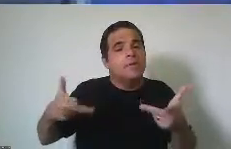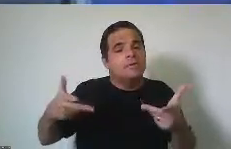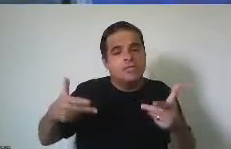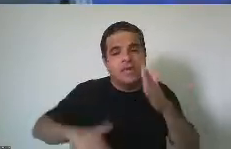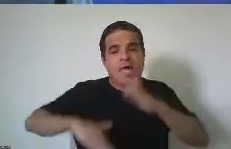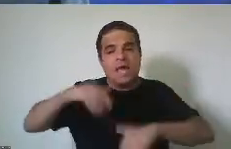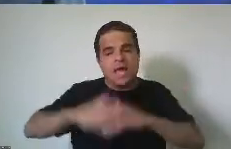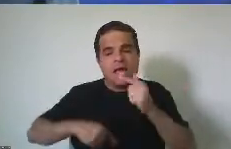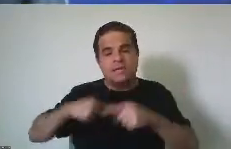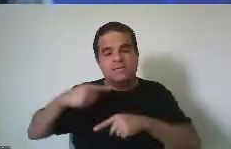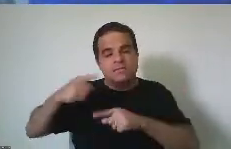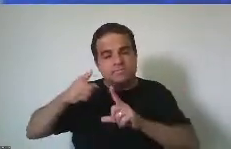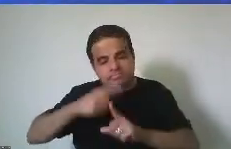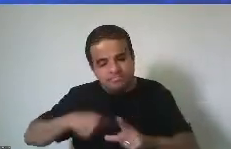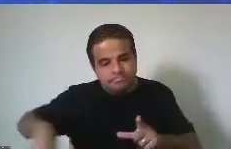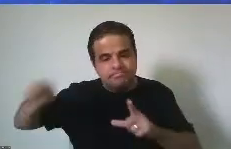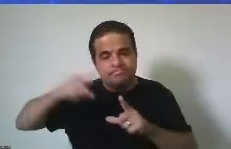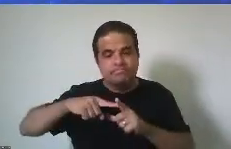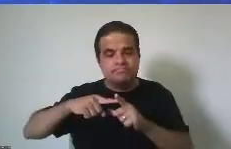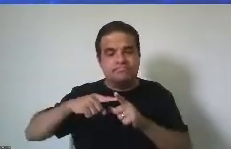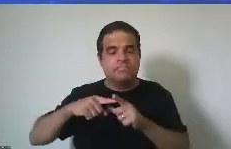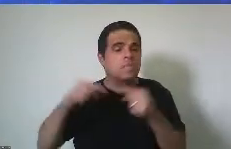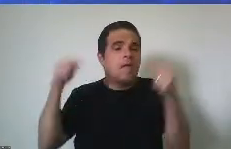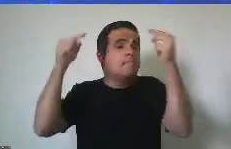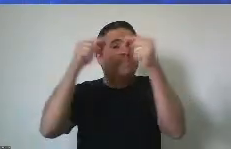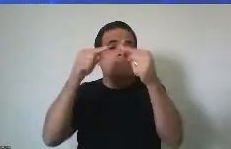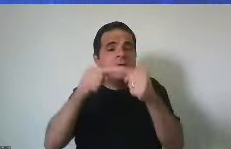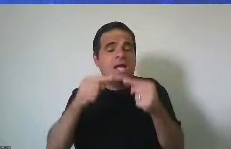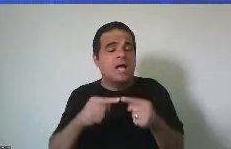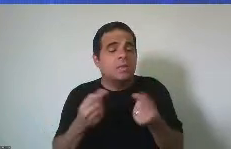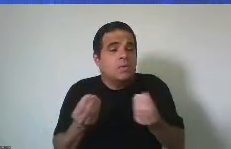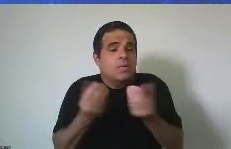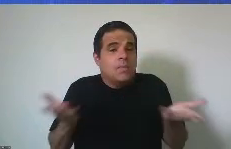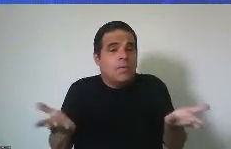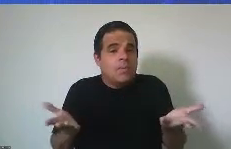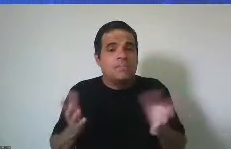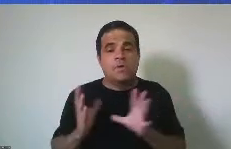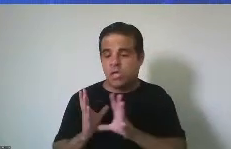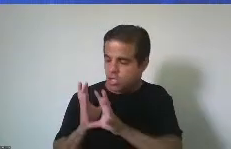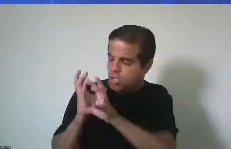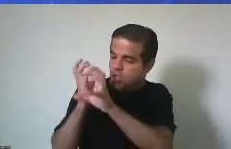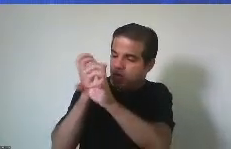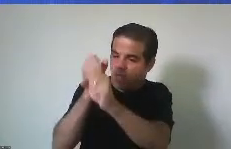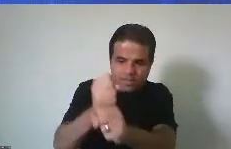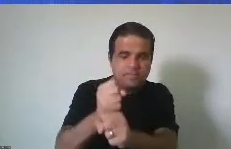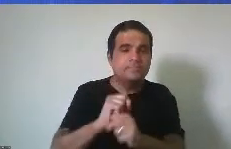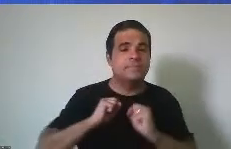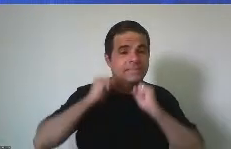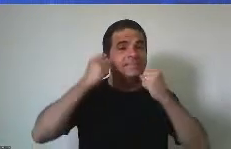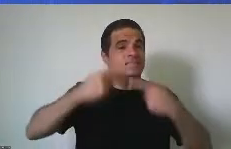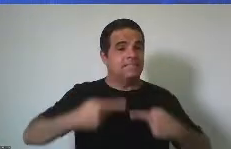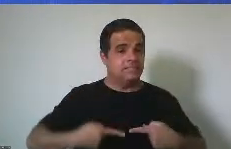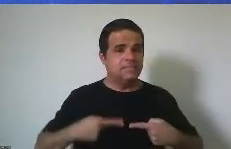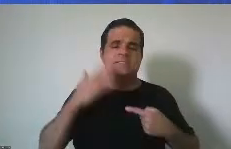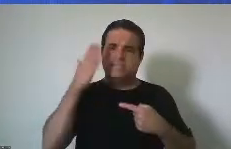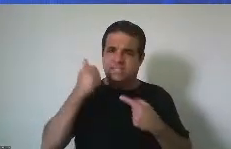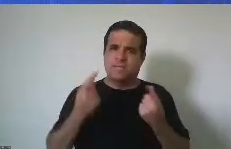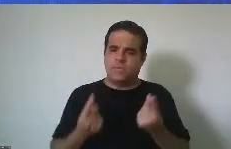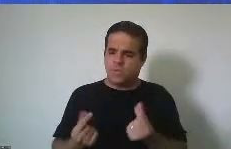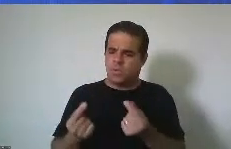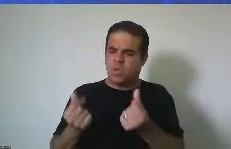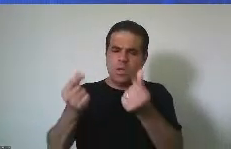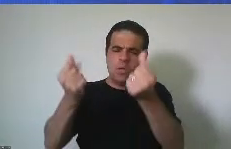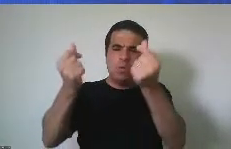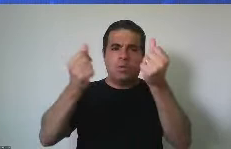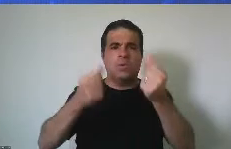então como é aplicado Você tem uma rápida Total onde tem o reconhecimento do curto adotivo a remuneração e